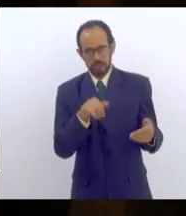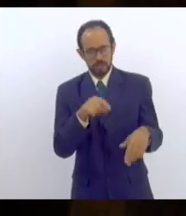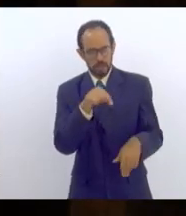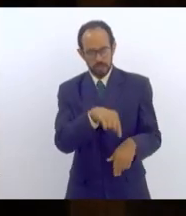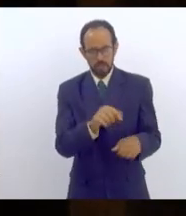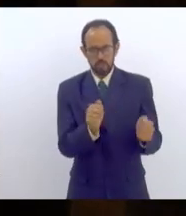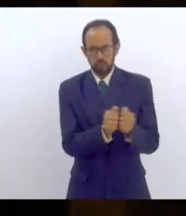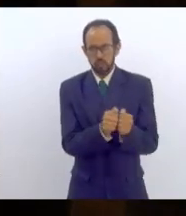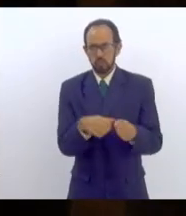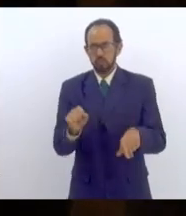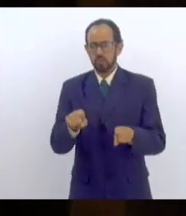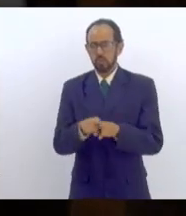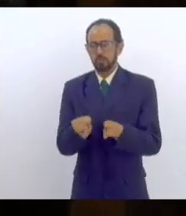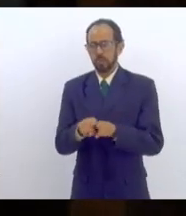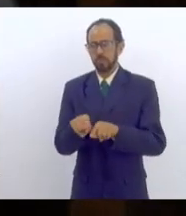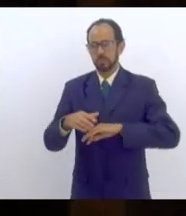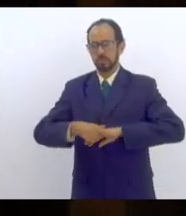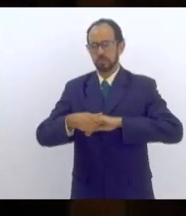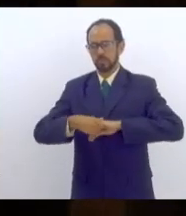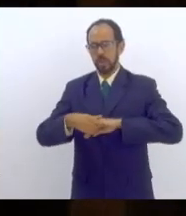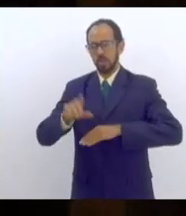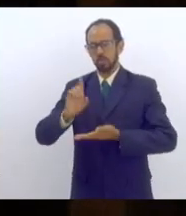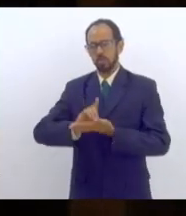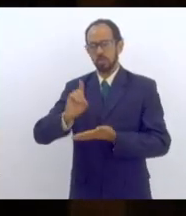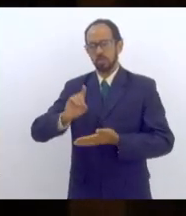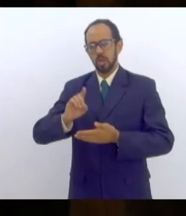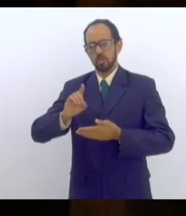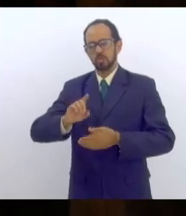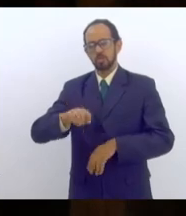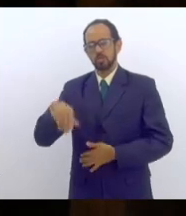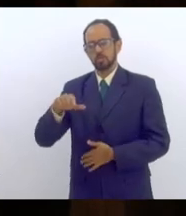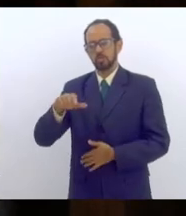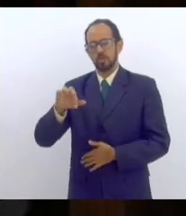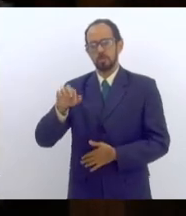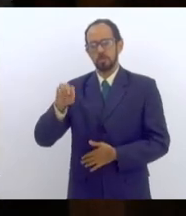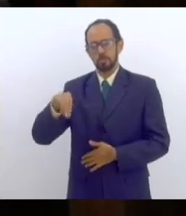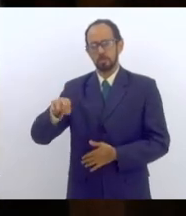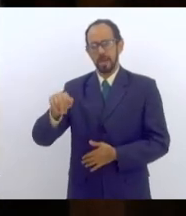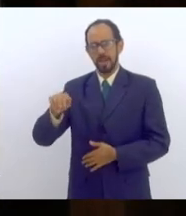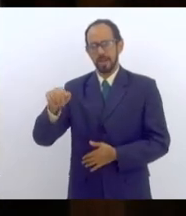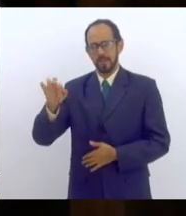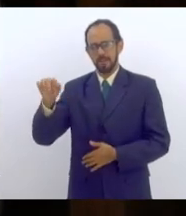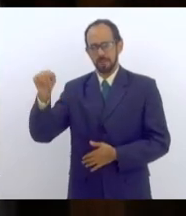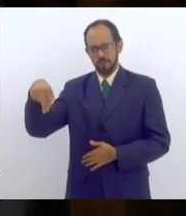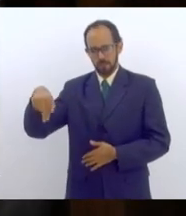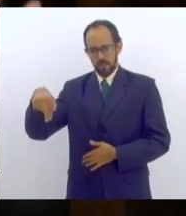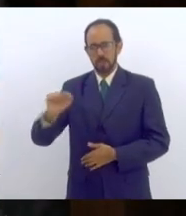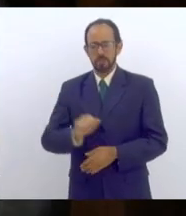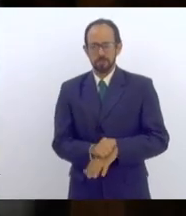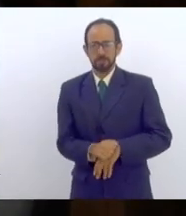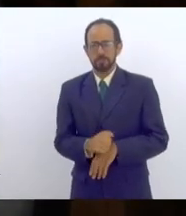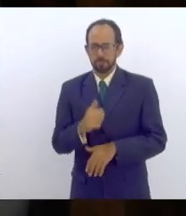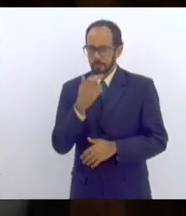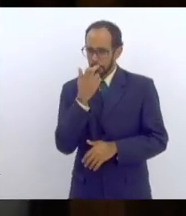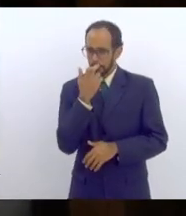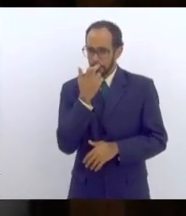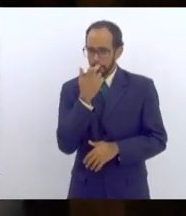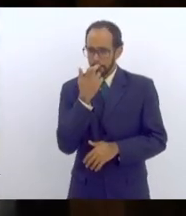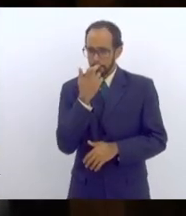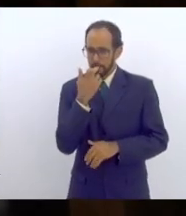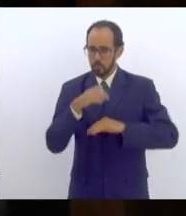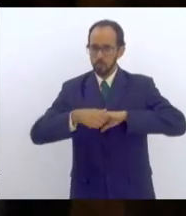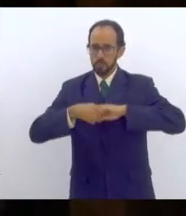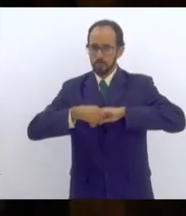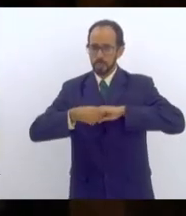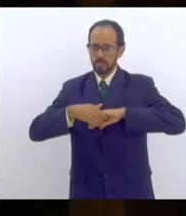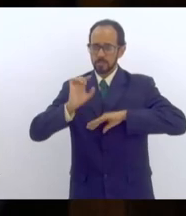ao Dr. Marfan Martins Vieira, subprocurador-geral de Justiça, nosso ícone do Ministério Público. E um cumprimento